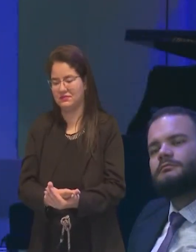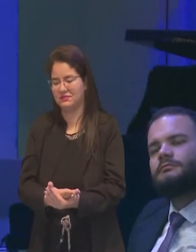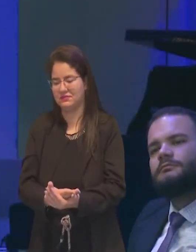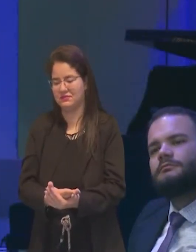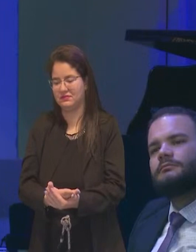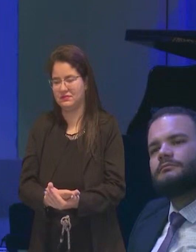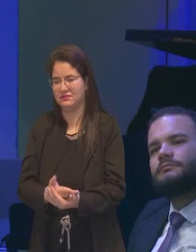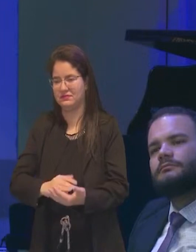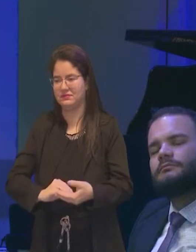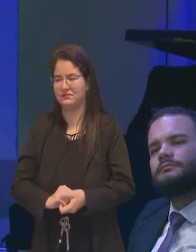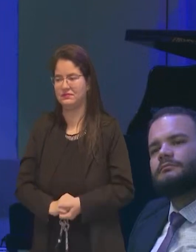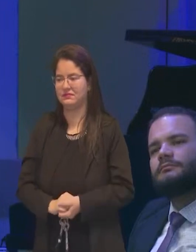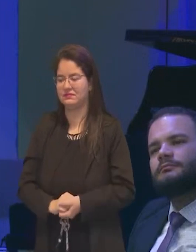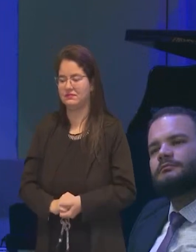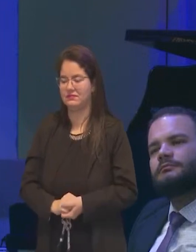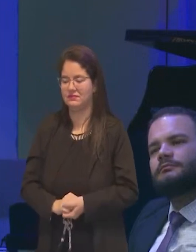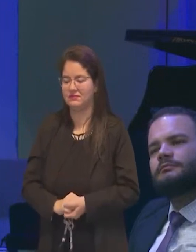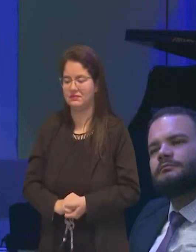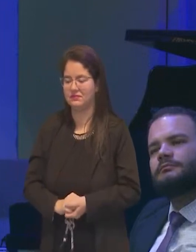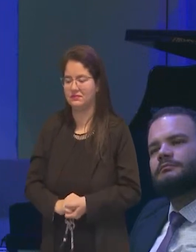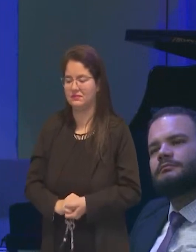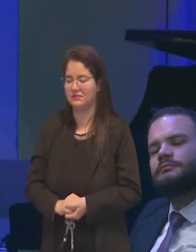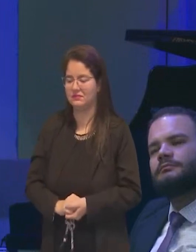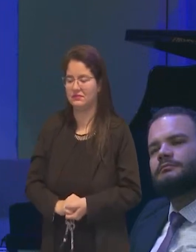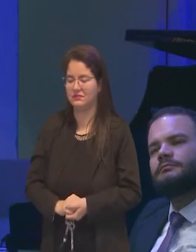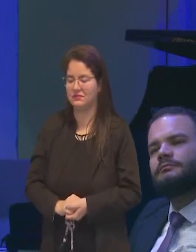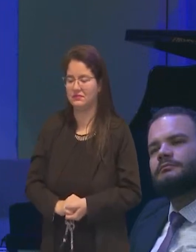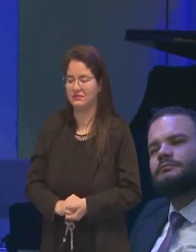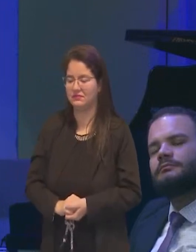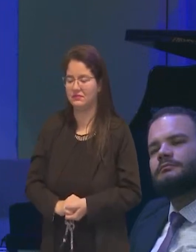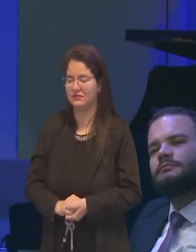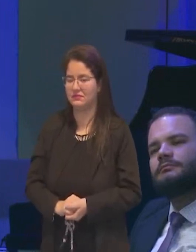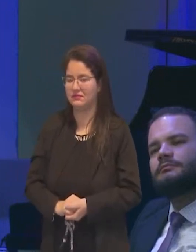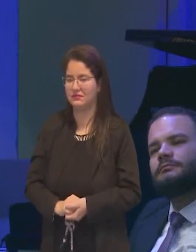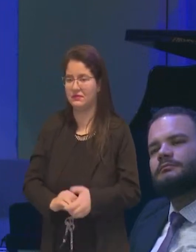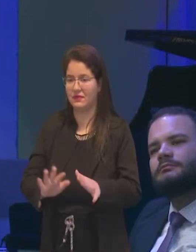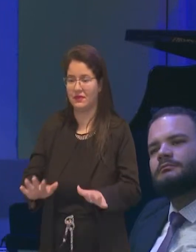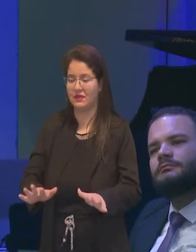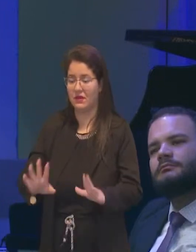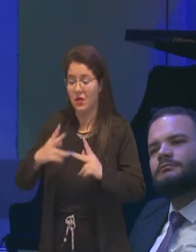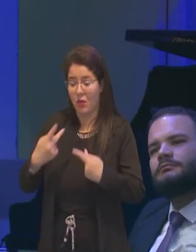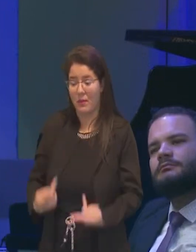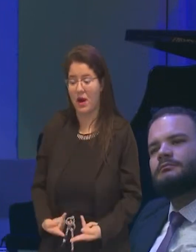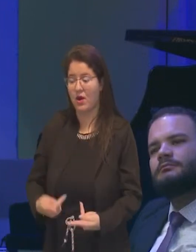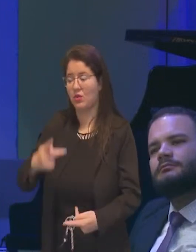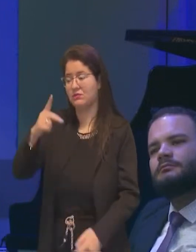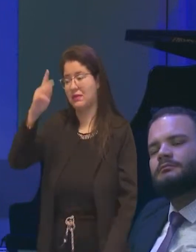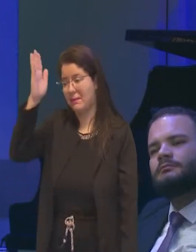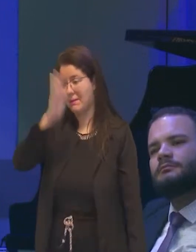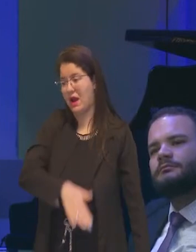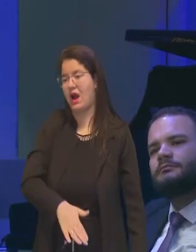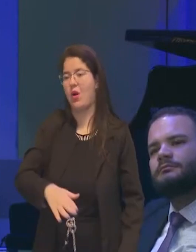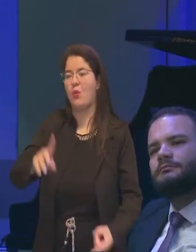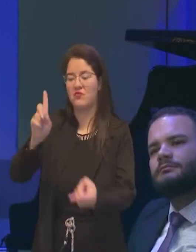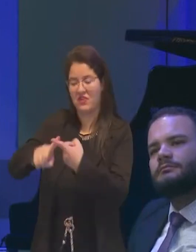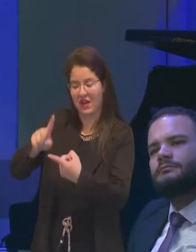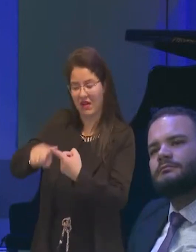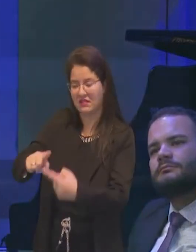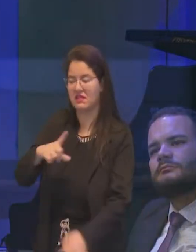chance. Não pensem que não. O ser humano é mau, é